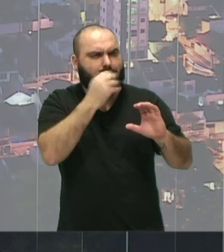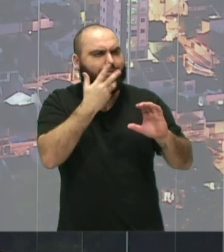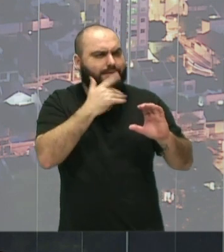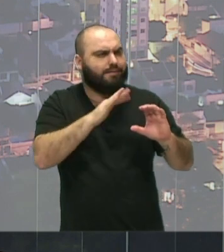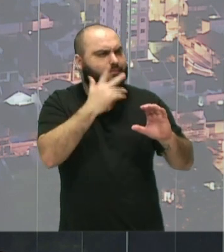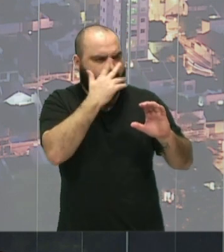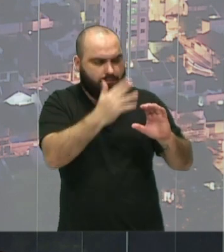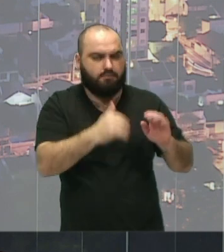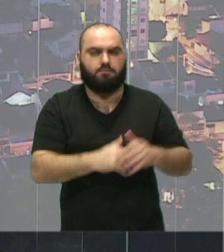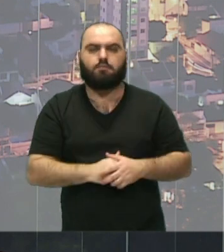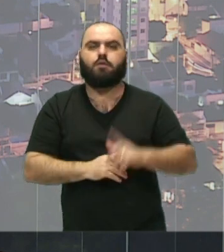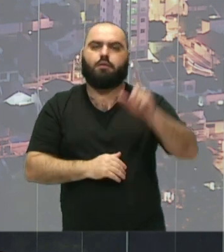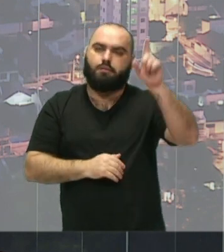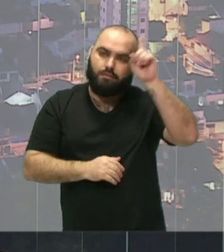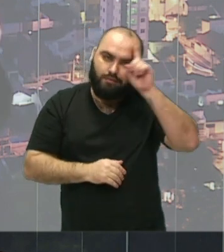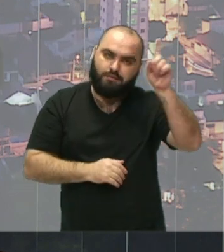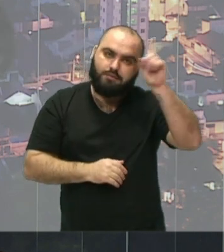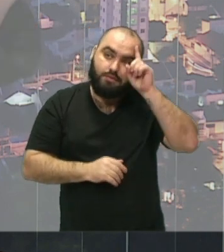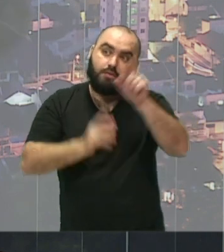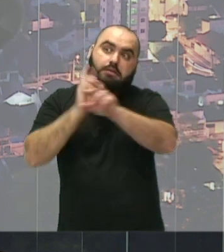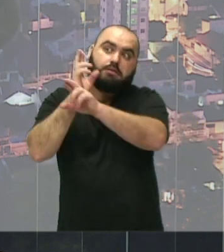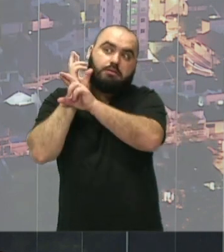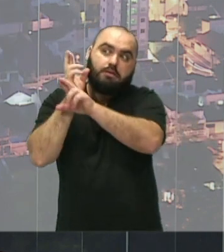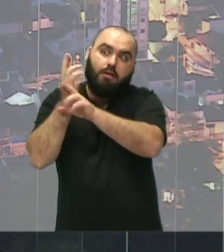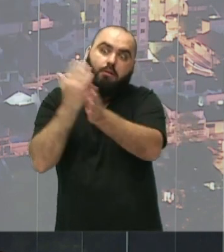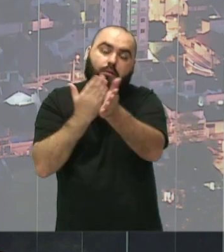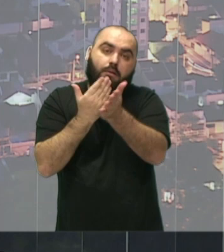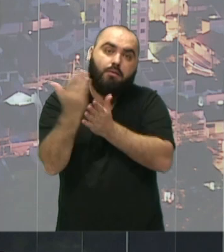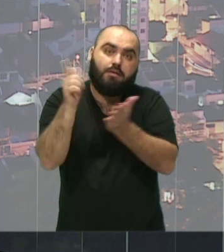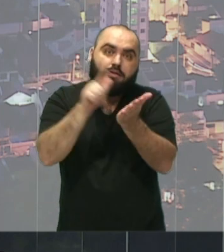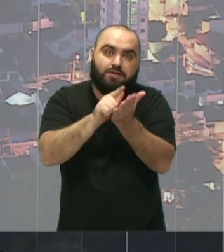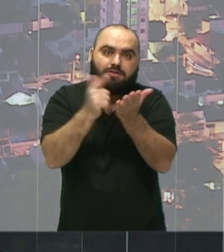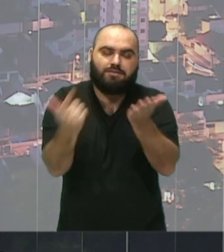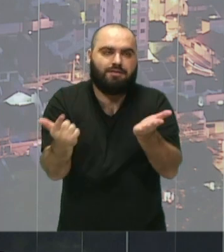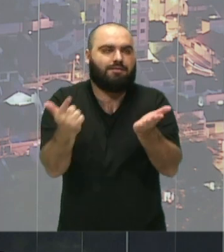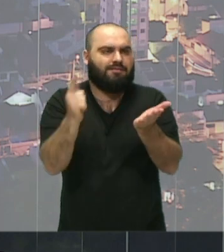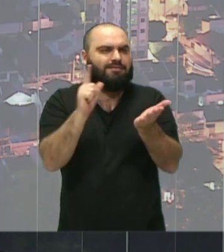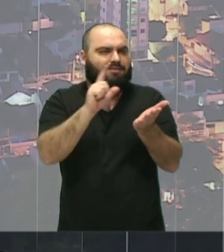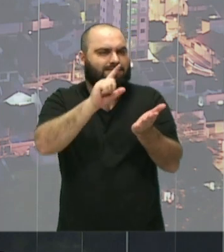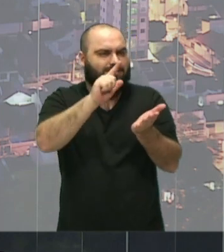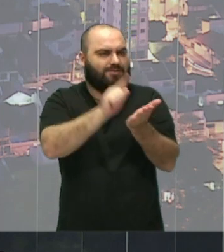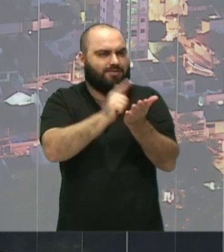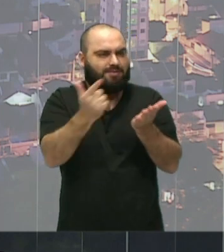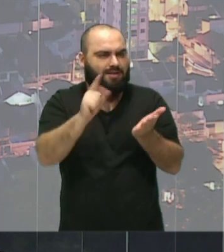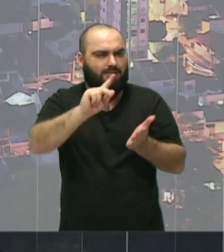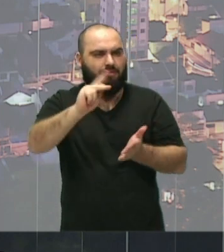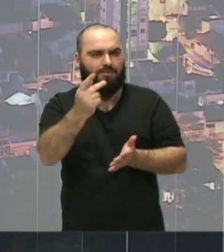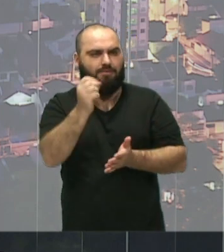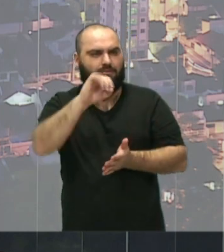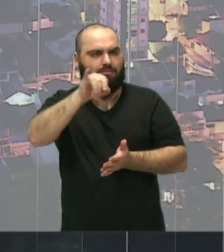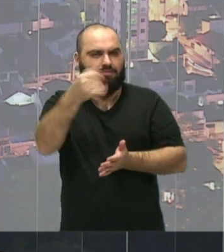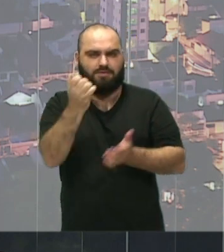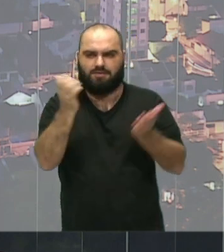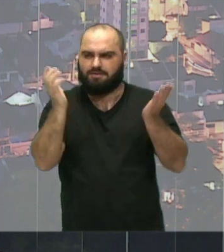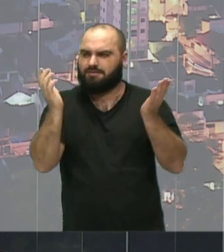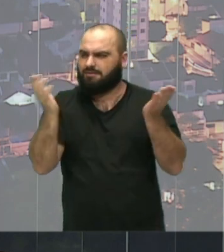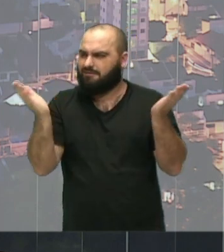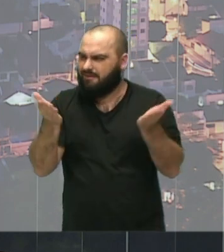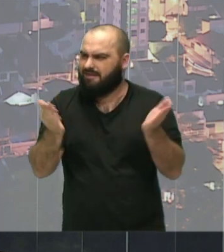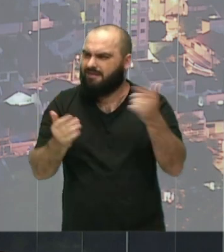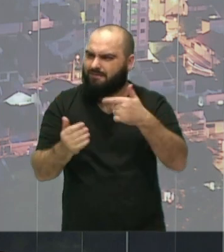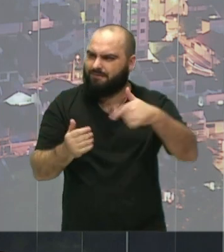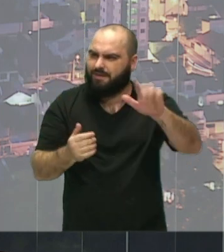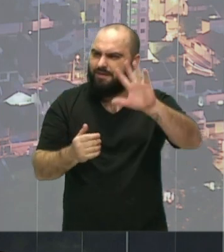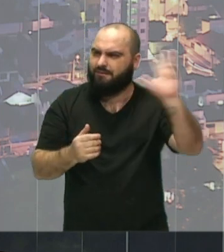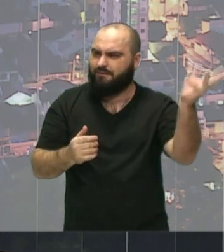criança, que todo dia esperava começar na época ela apresentava ainda o jornal hoje ela está no Fantástico, né? E ela